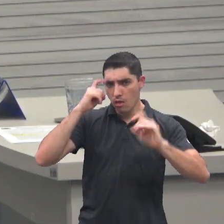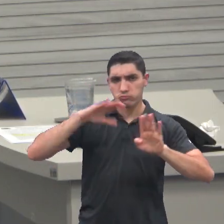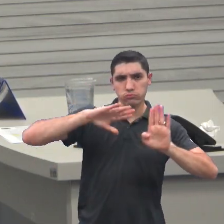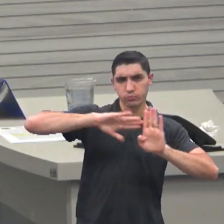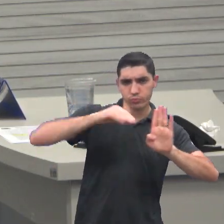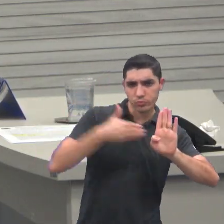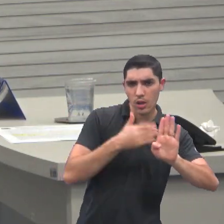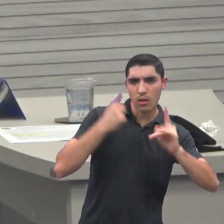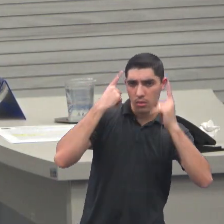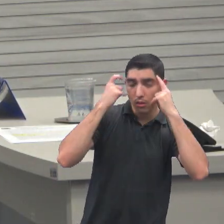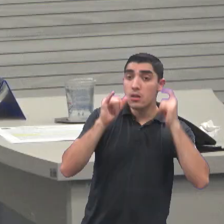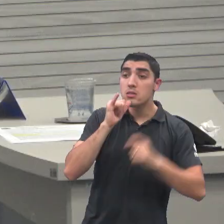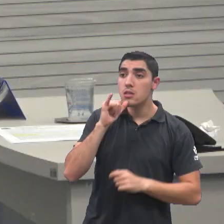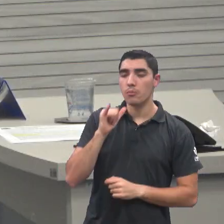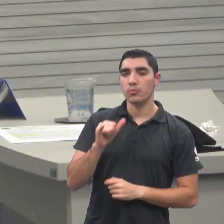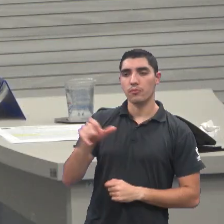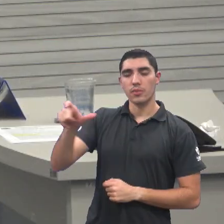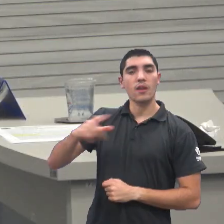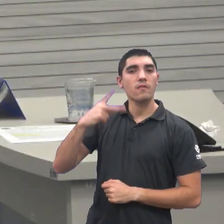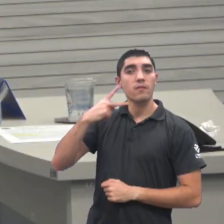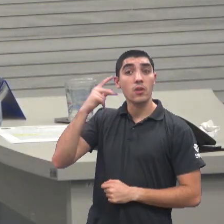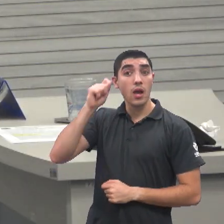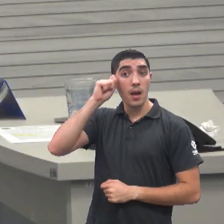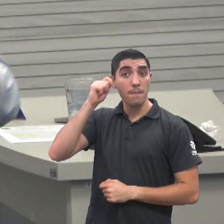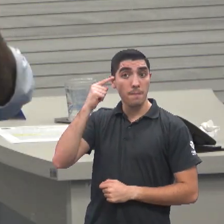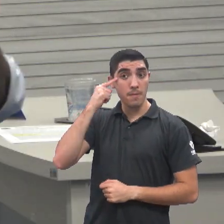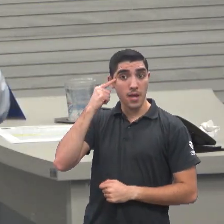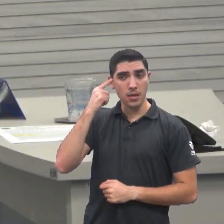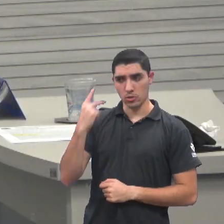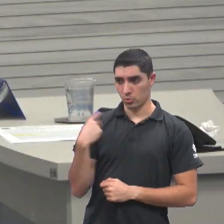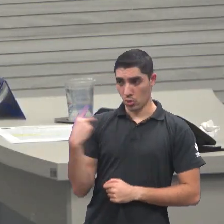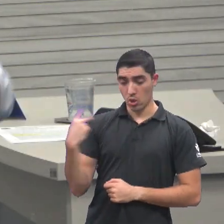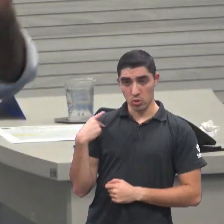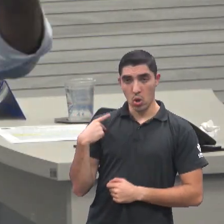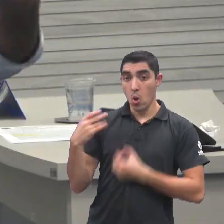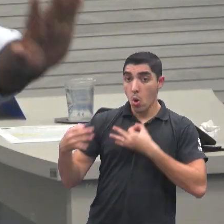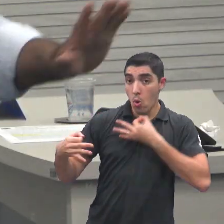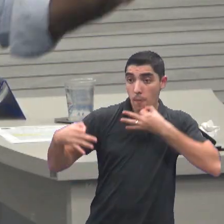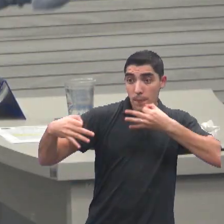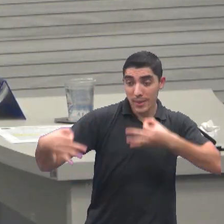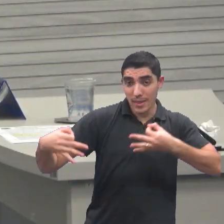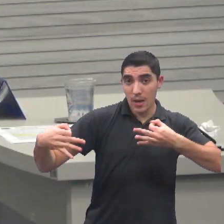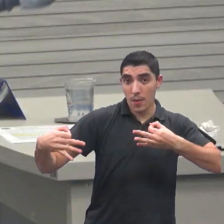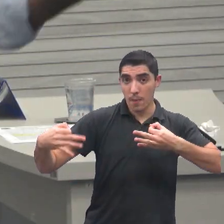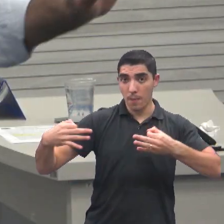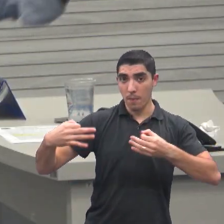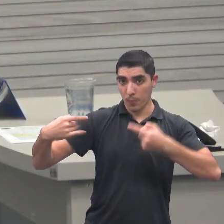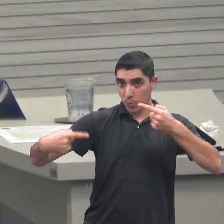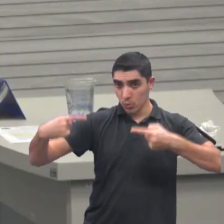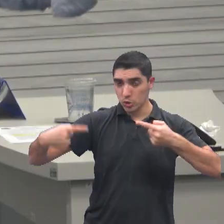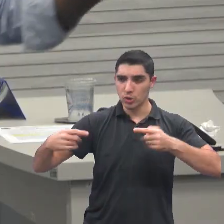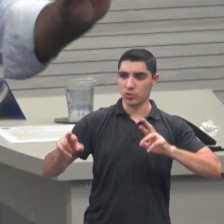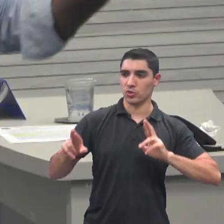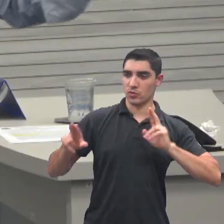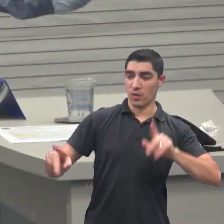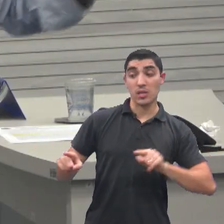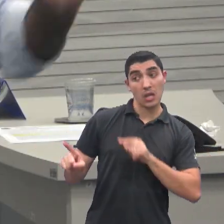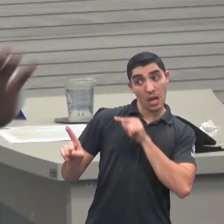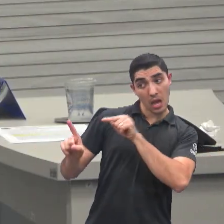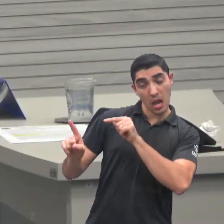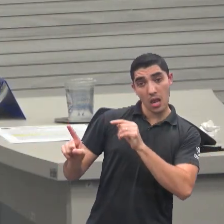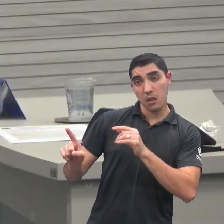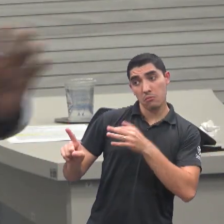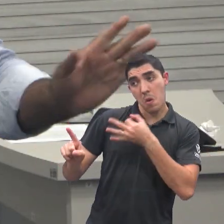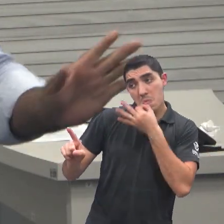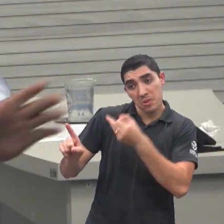citar a vereadora Amélia. A gente se diverge, politicamente falando, ela tem o que ela acredita, a ideologia